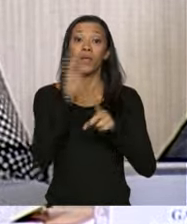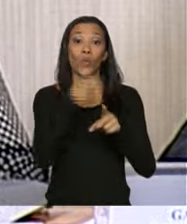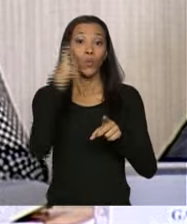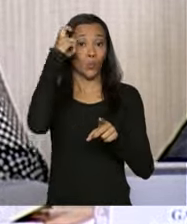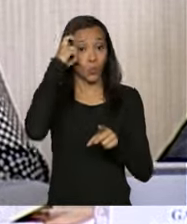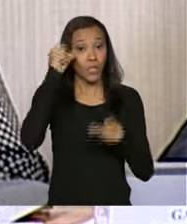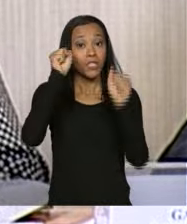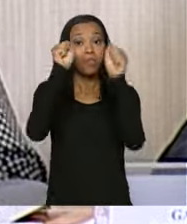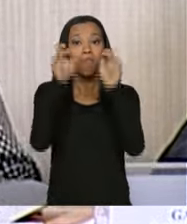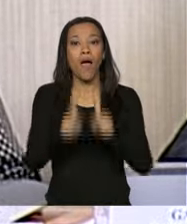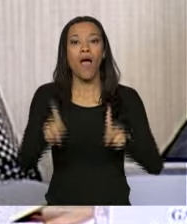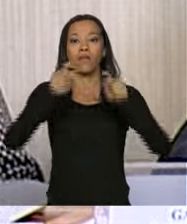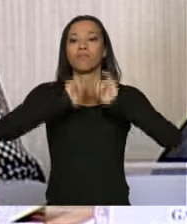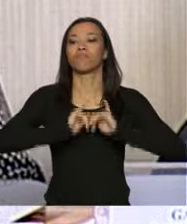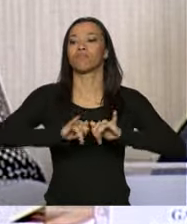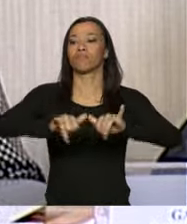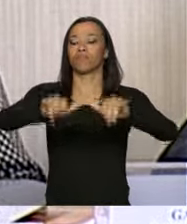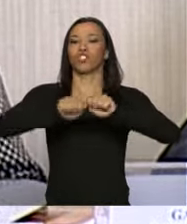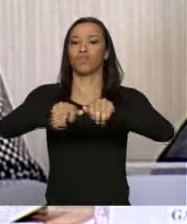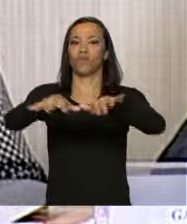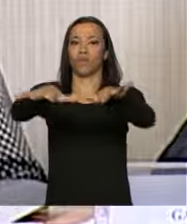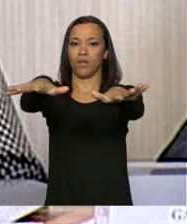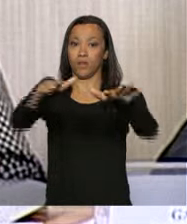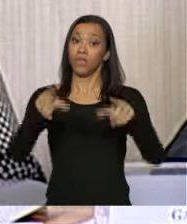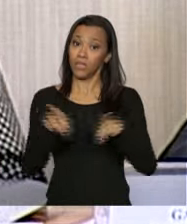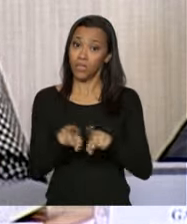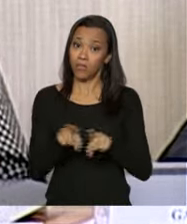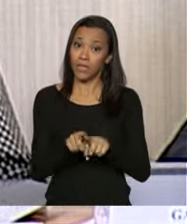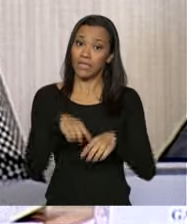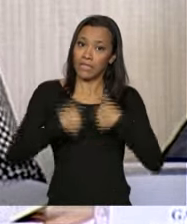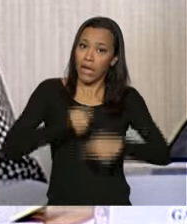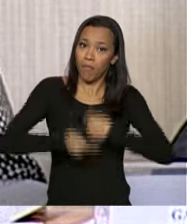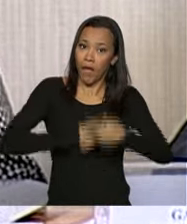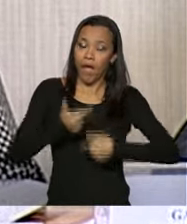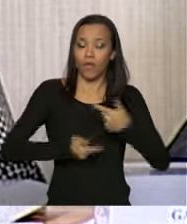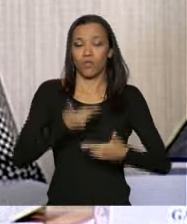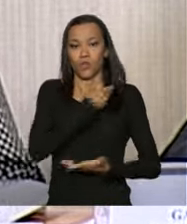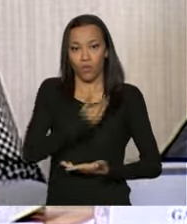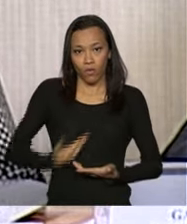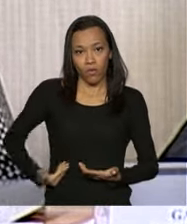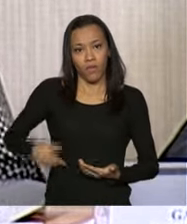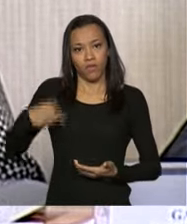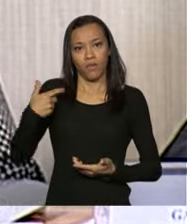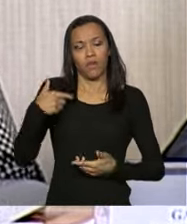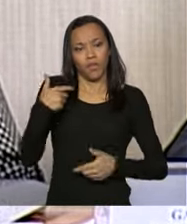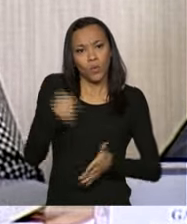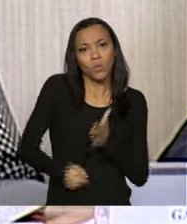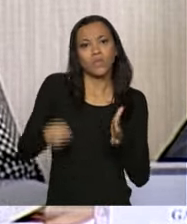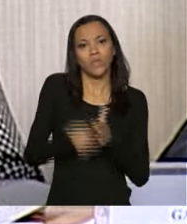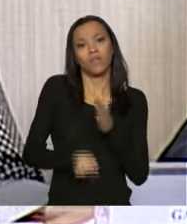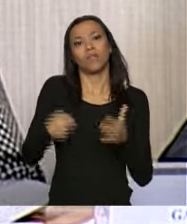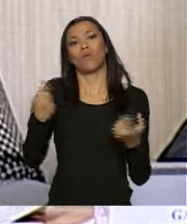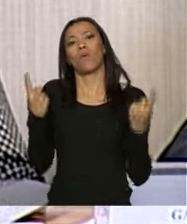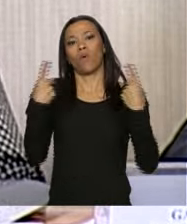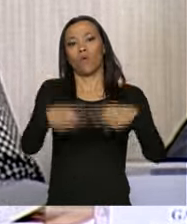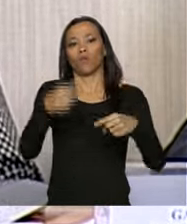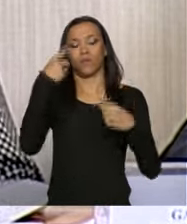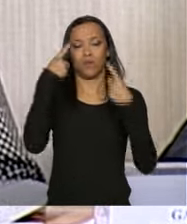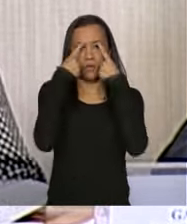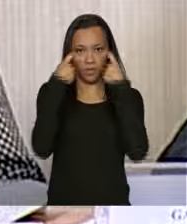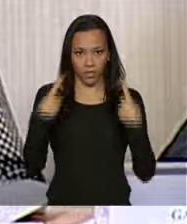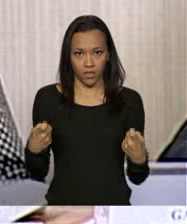políticas que o governo vem desenhando e políticas que podem sim combater a violência.